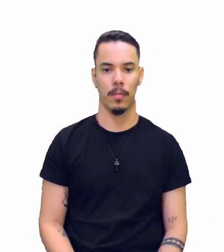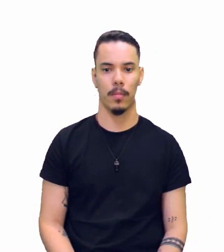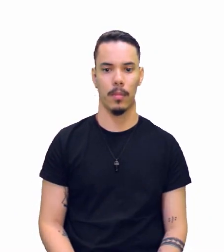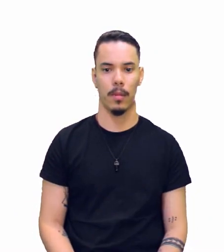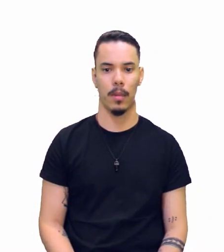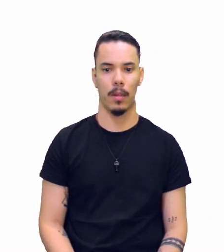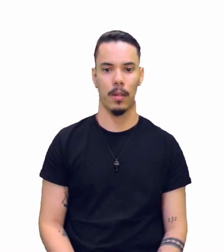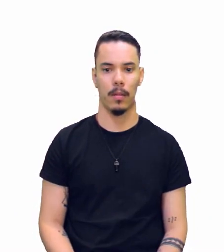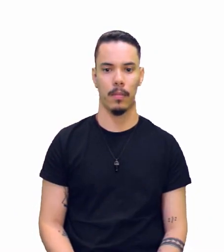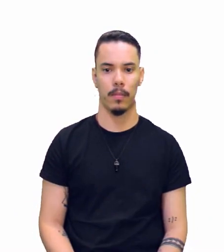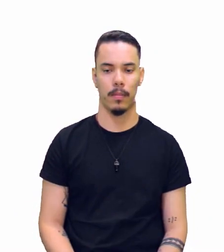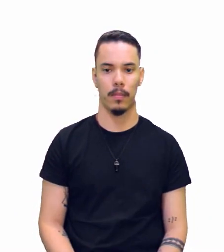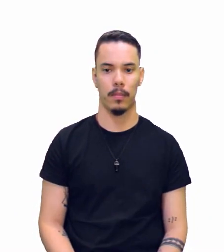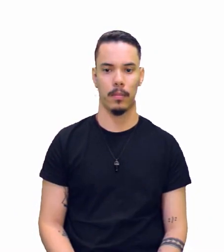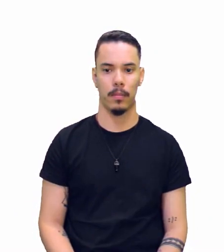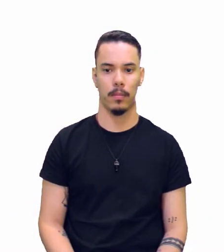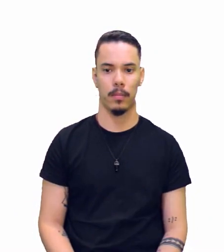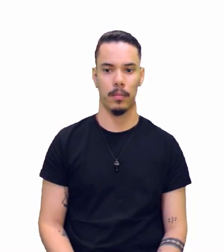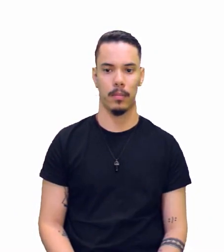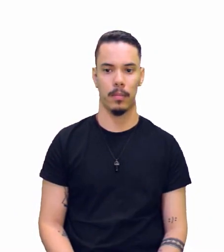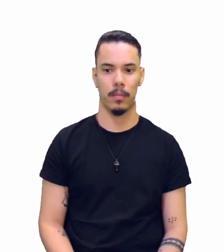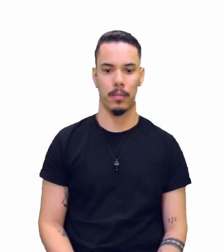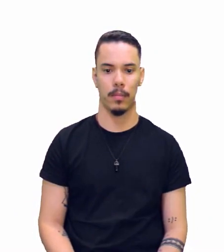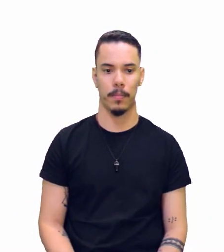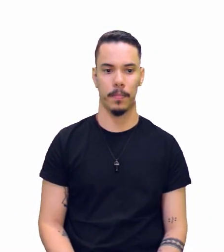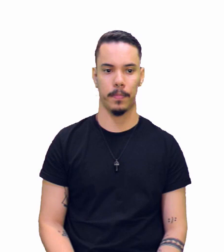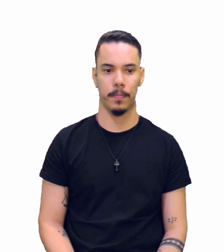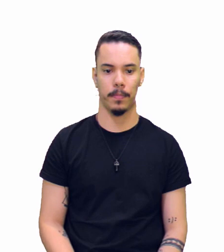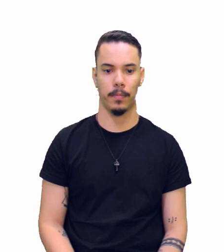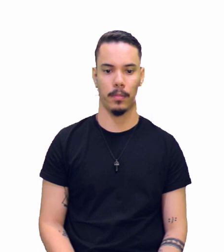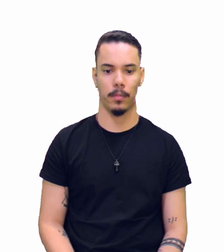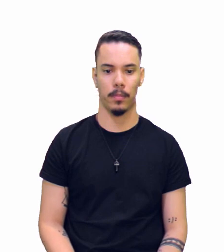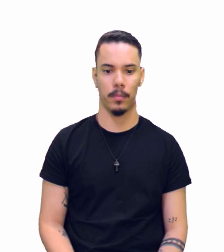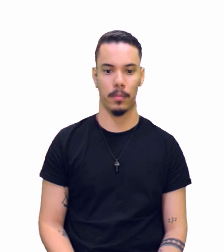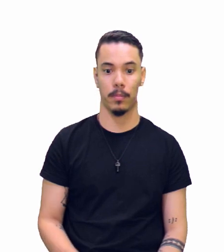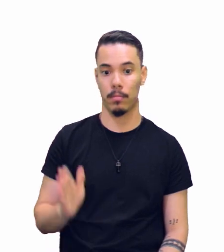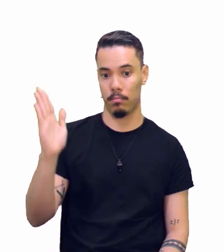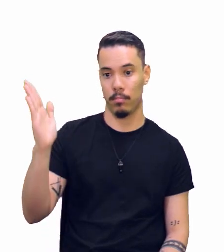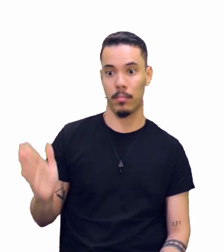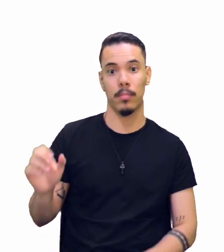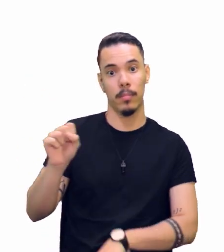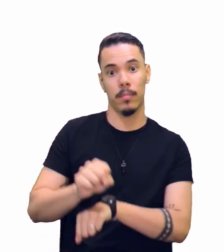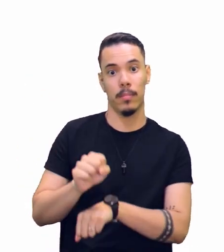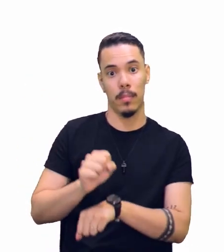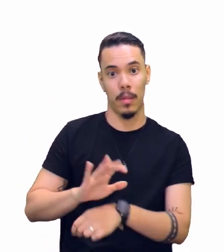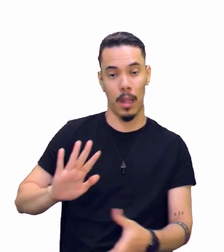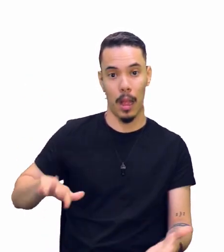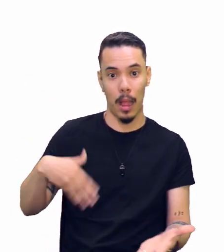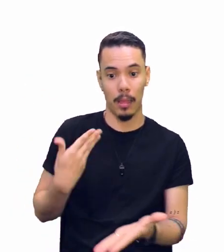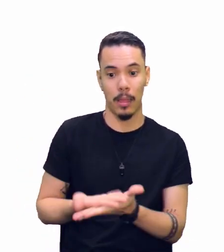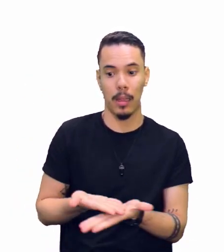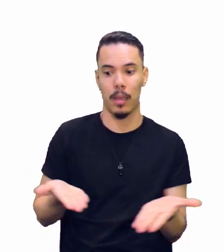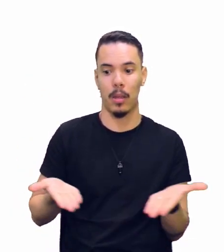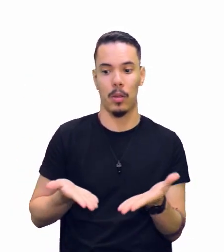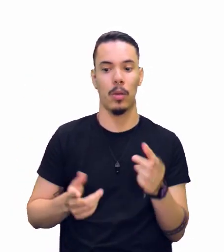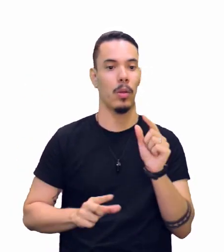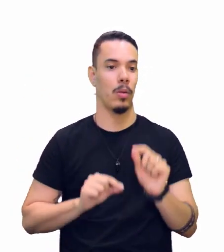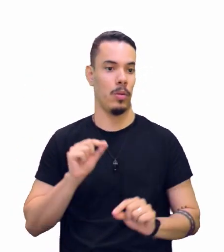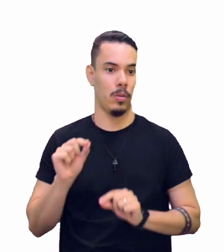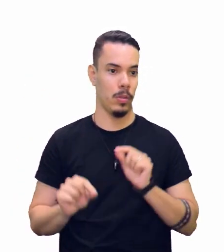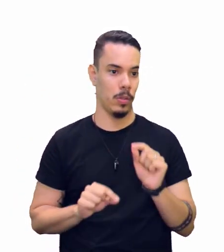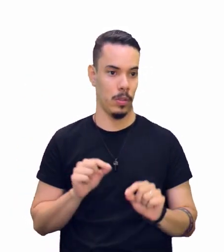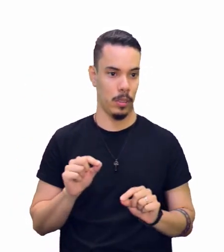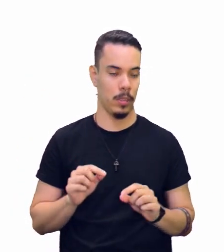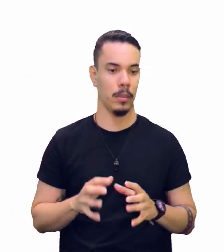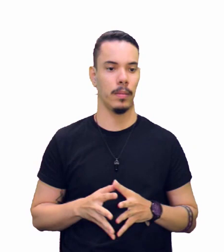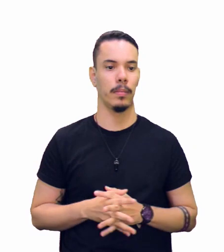before me, ask her to wait. E ela tá aqui, né, esperando até agora. Ou seja,